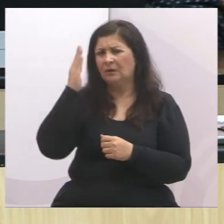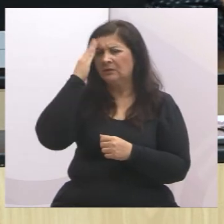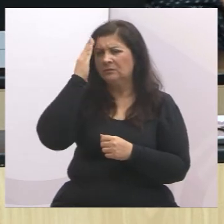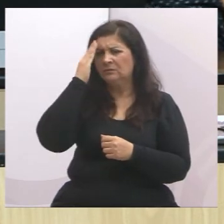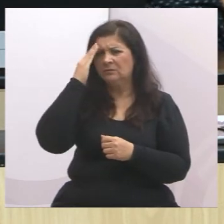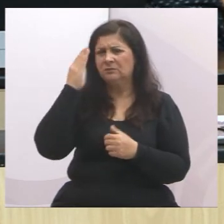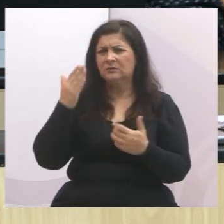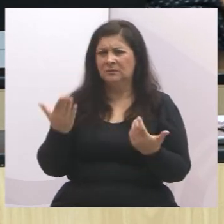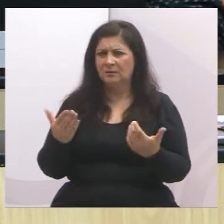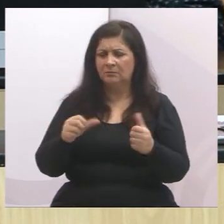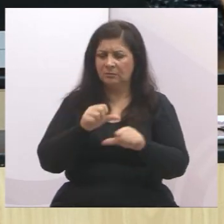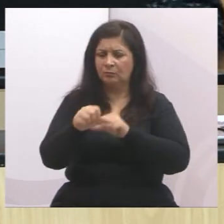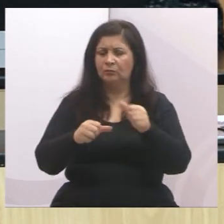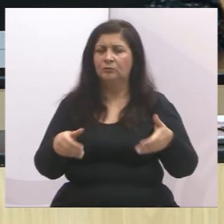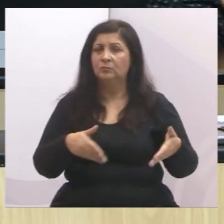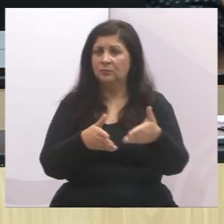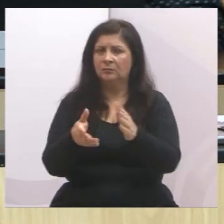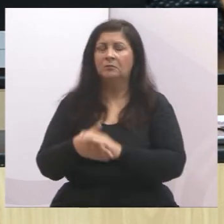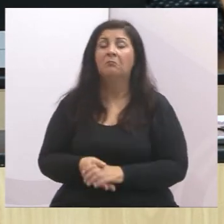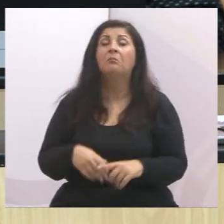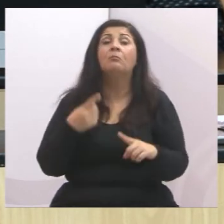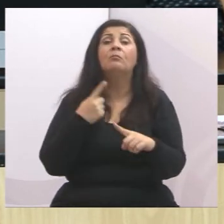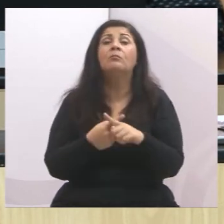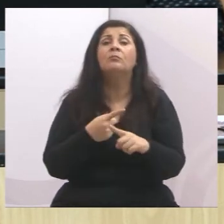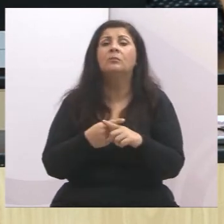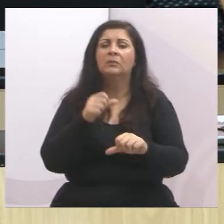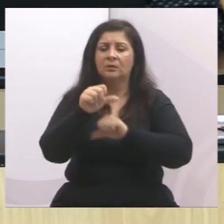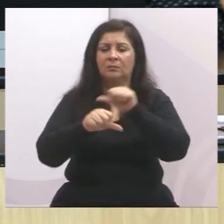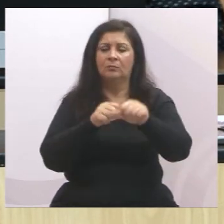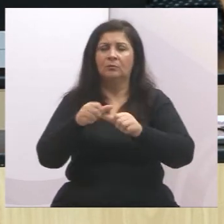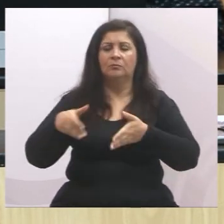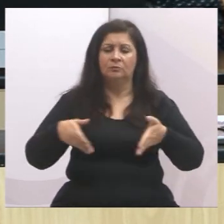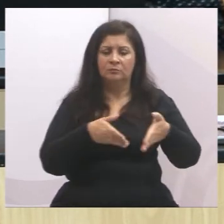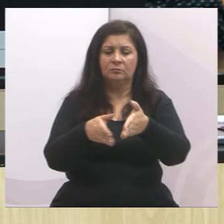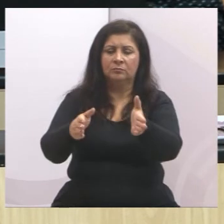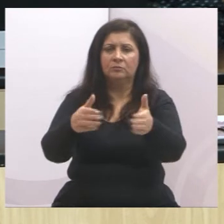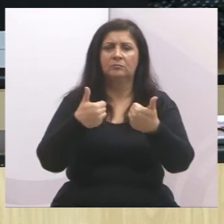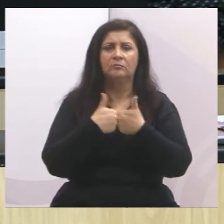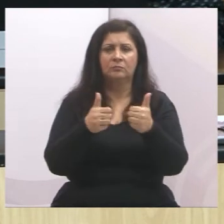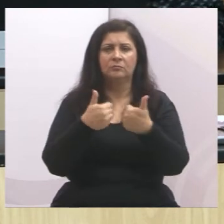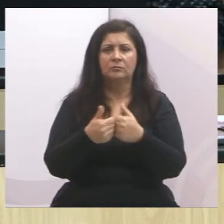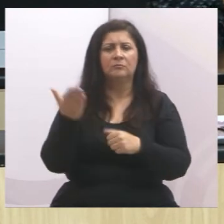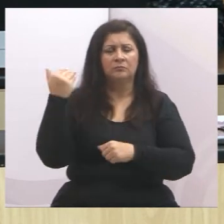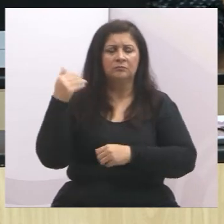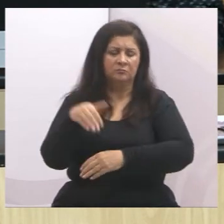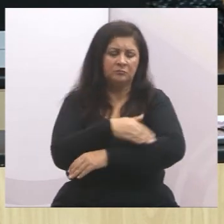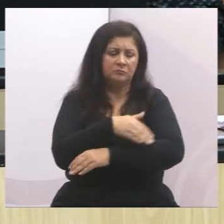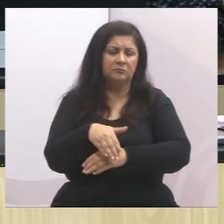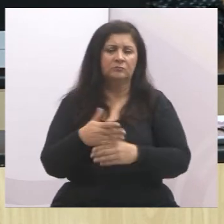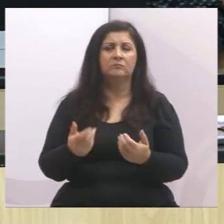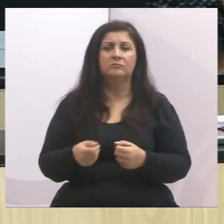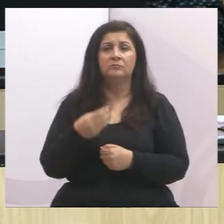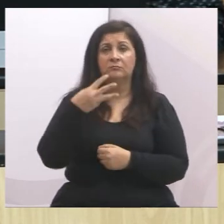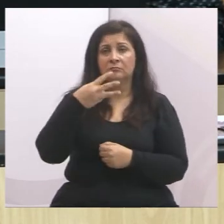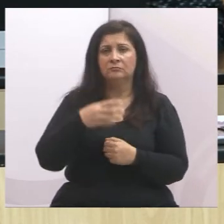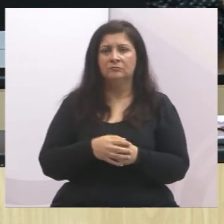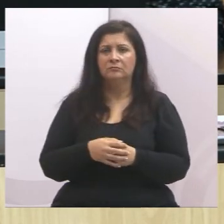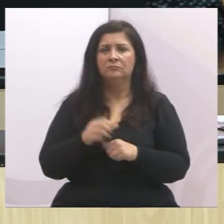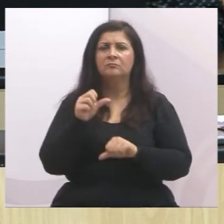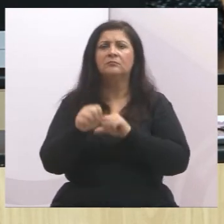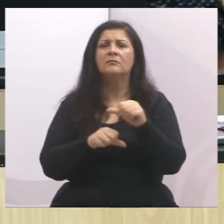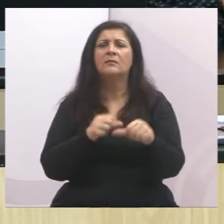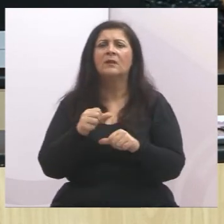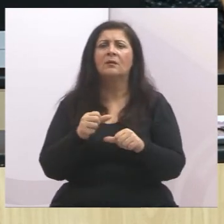dessa mudança? Segundo, por qual motivo foi alterado o itinerário do ônibus que passava pela rua citada? Terceiro, essa mudança